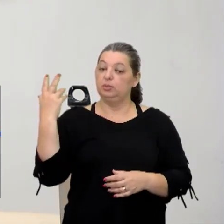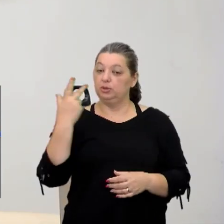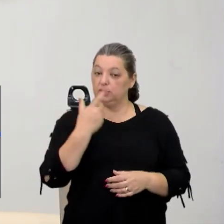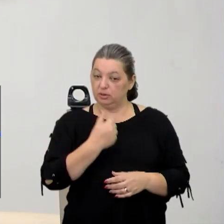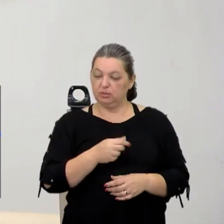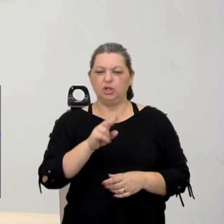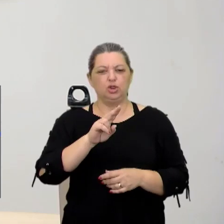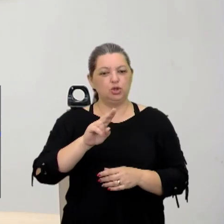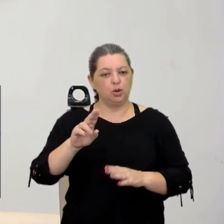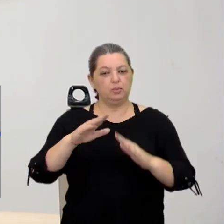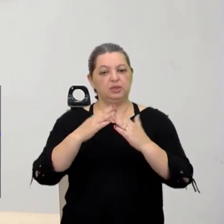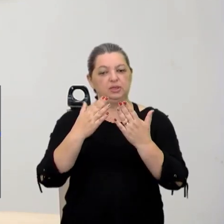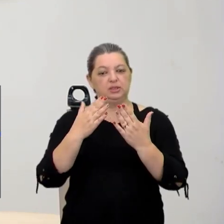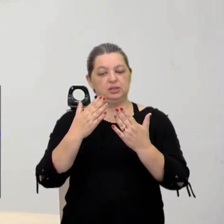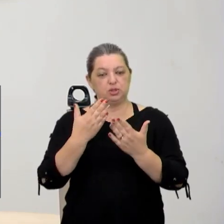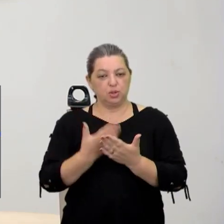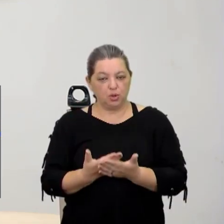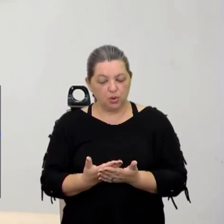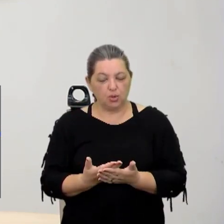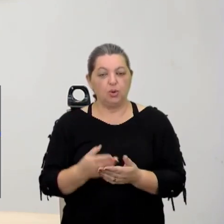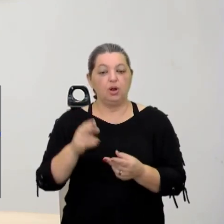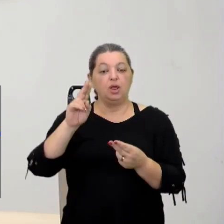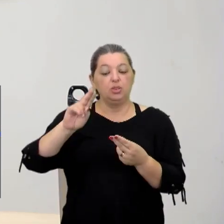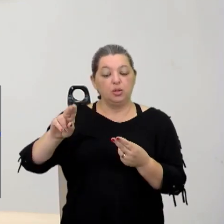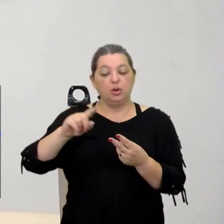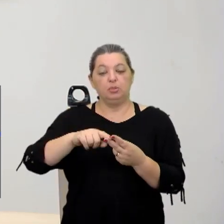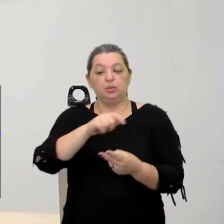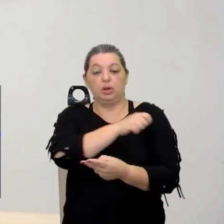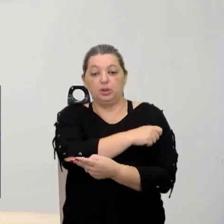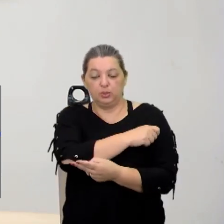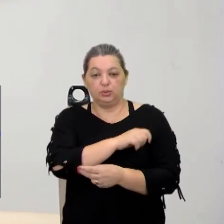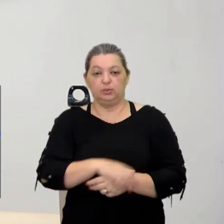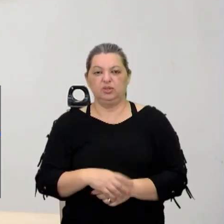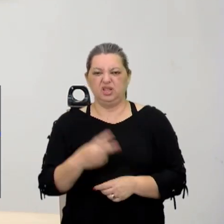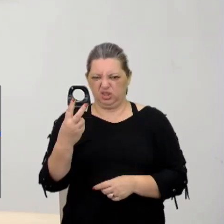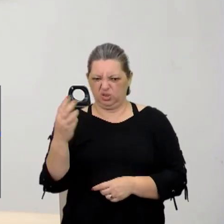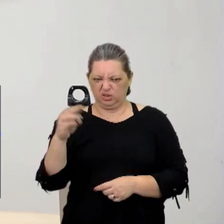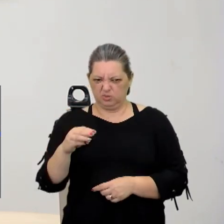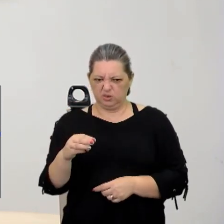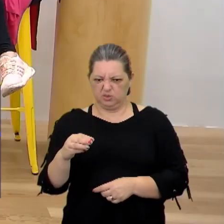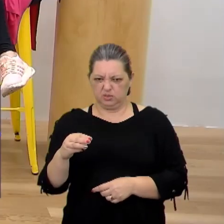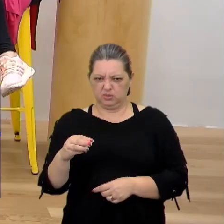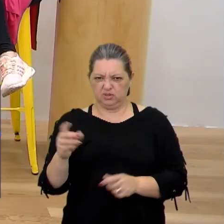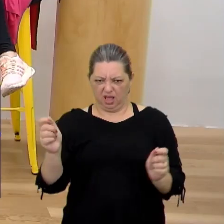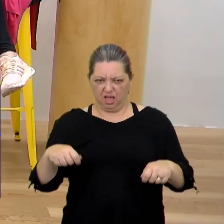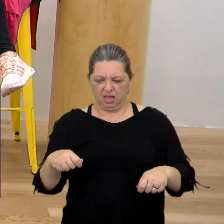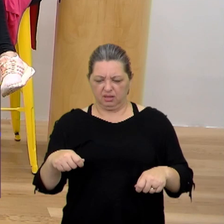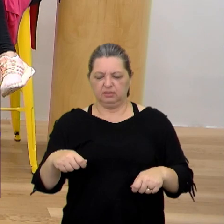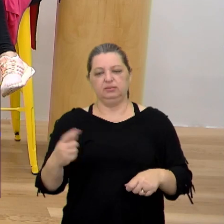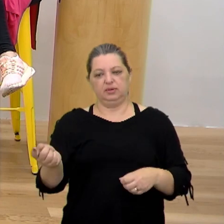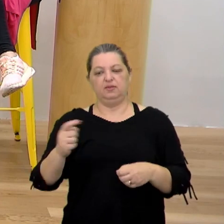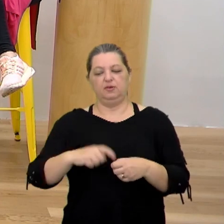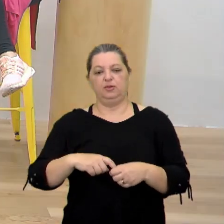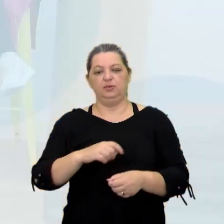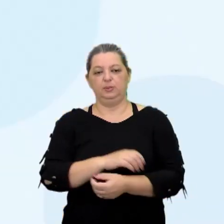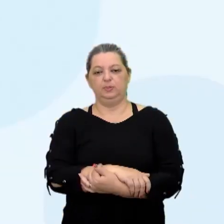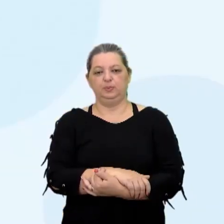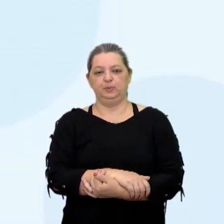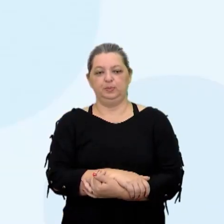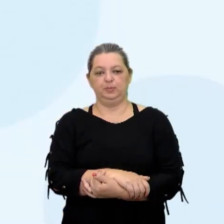nome da escola, nome aí do nosso querido estudante, em 2 minutos? 2 minutos. Então a gente já volta.